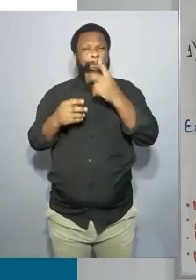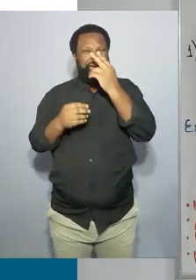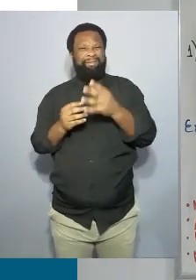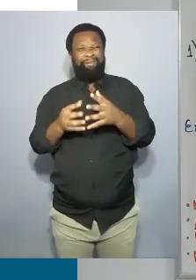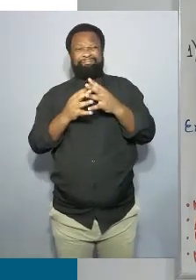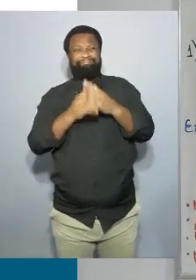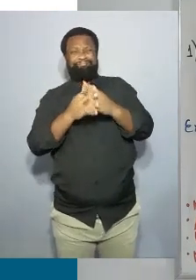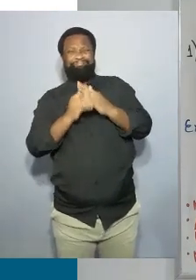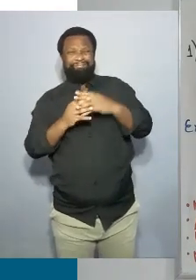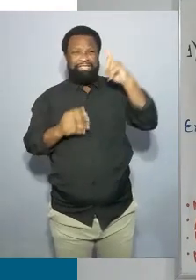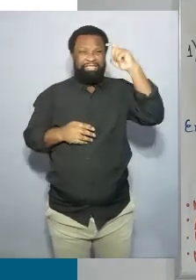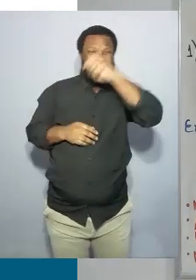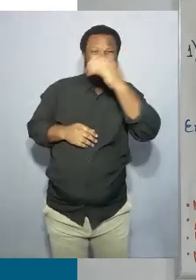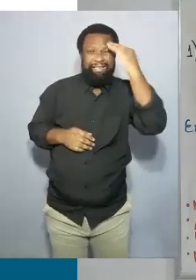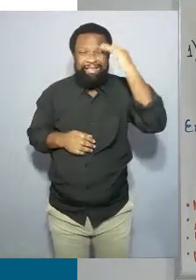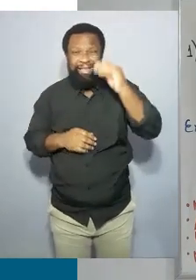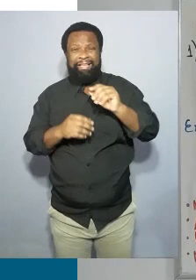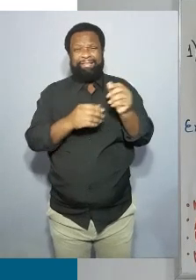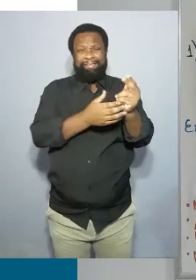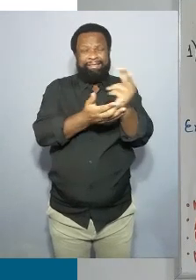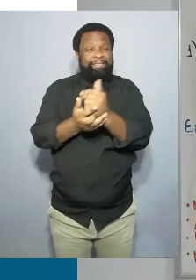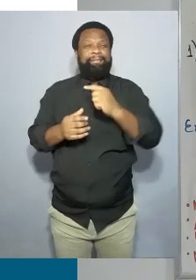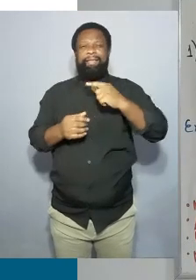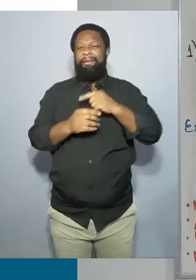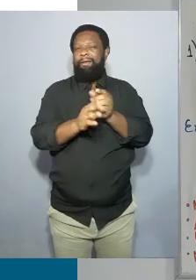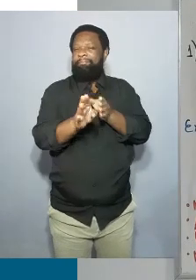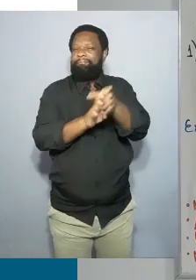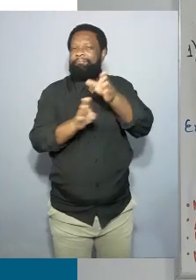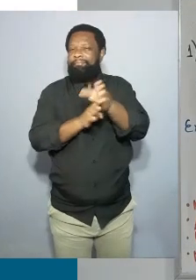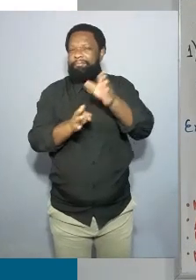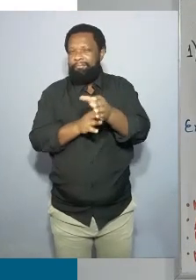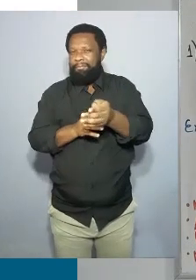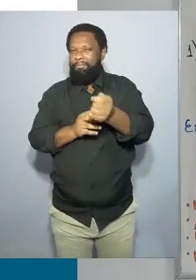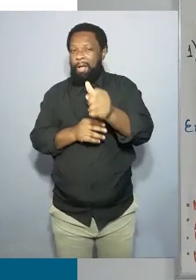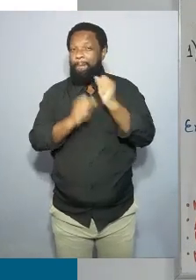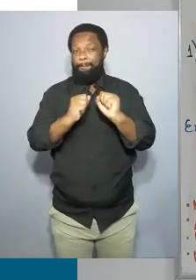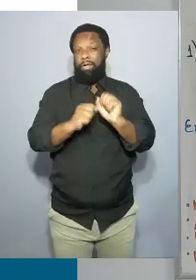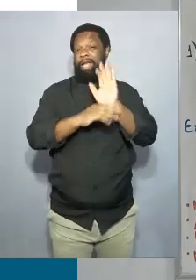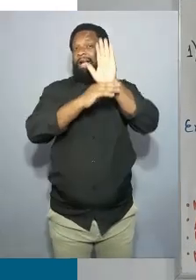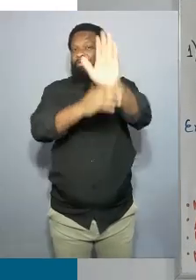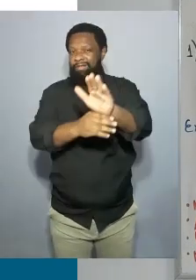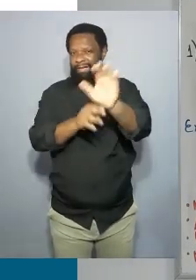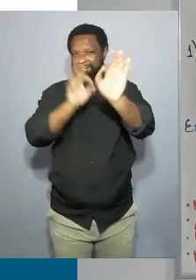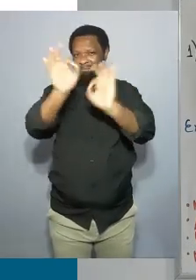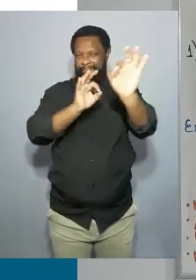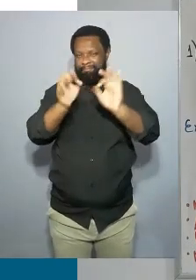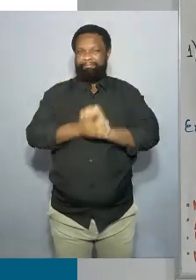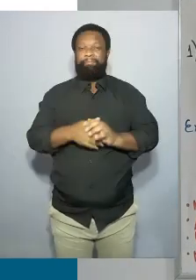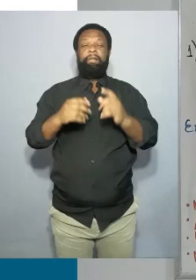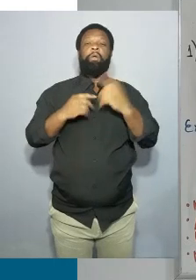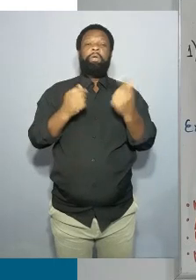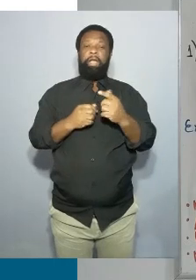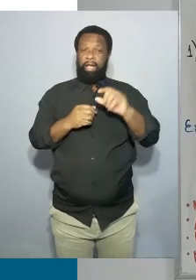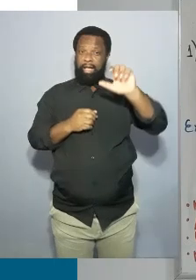pouco complicado de fazer na mão, a gente tem um macetezinho que pode servir para vocês, vai ajudar. A gente